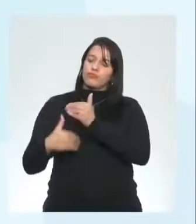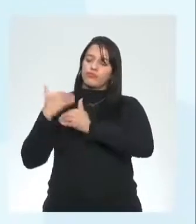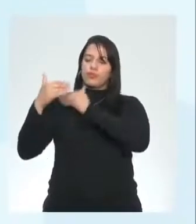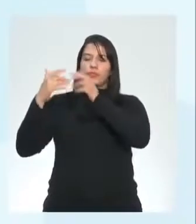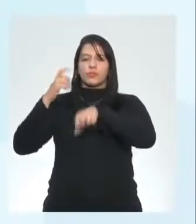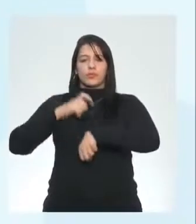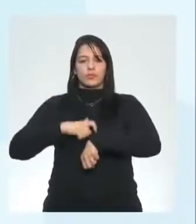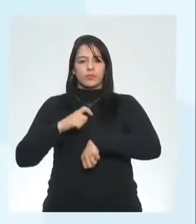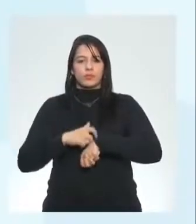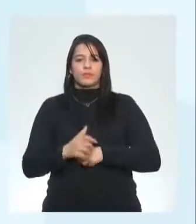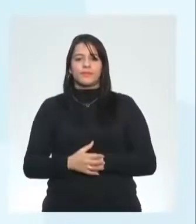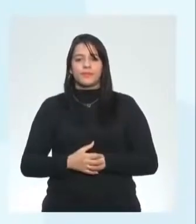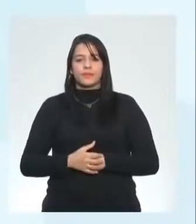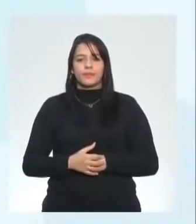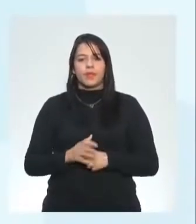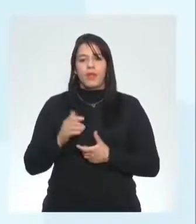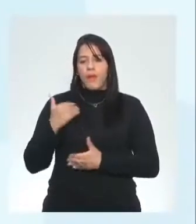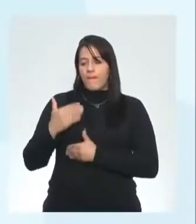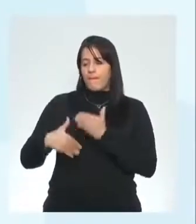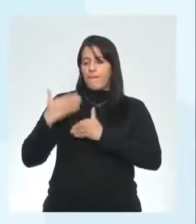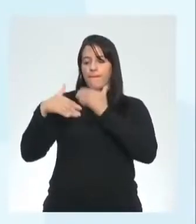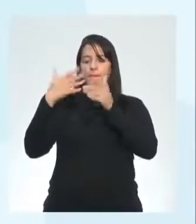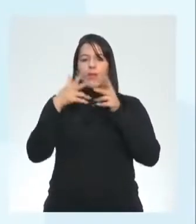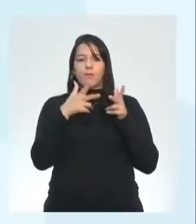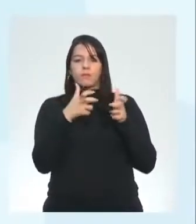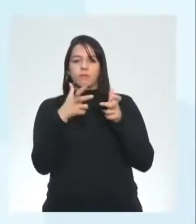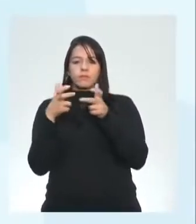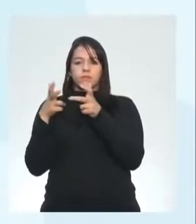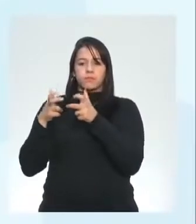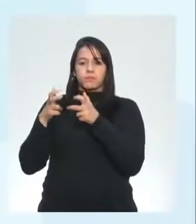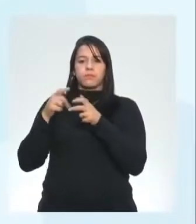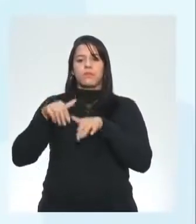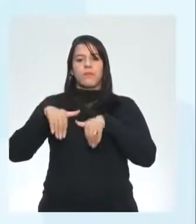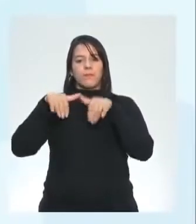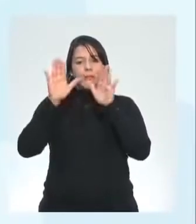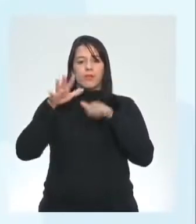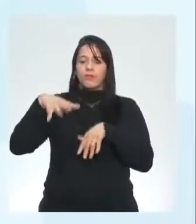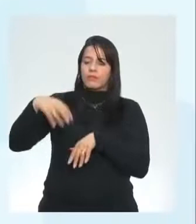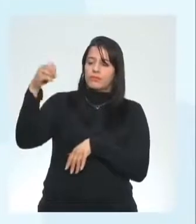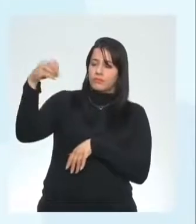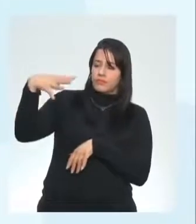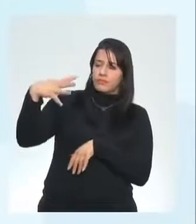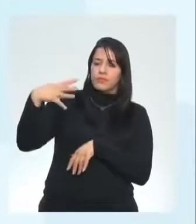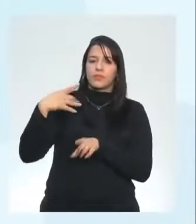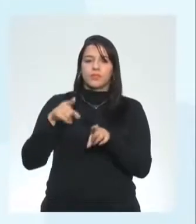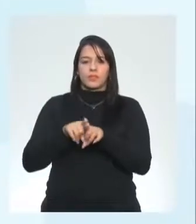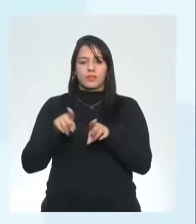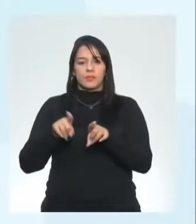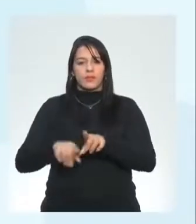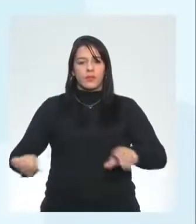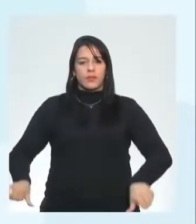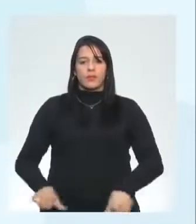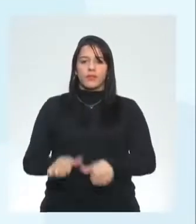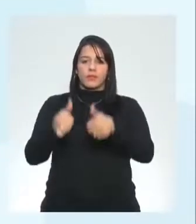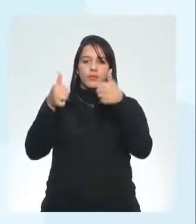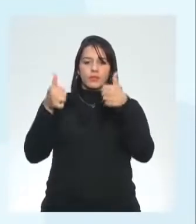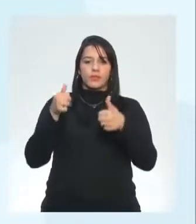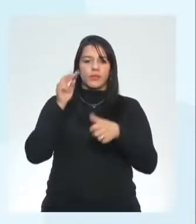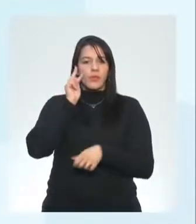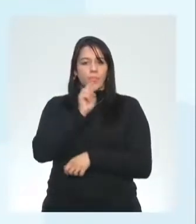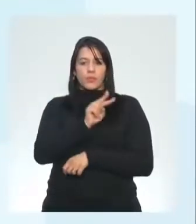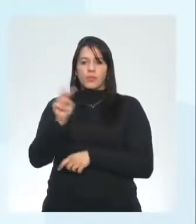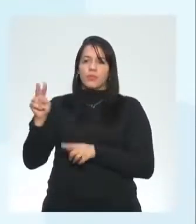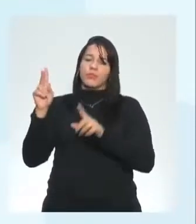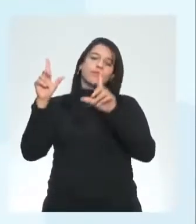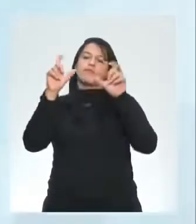olhos, eles evoluíram mais aí no sentido de captar mais e melhor a luz e para melhorar a resolução das imagens que